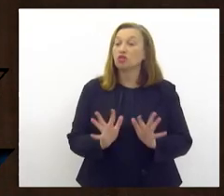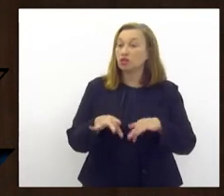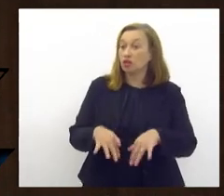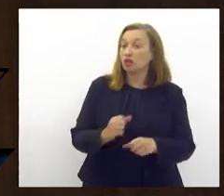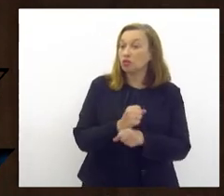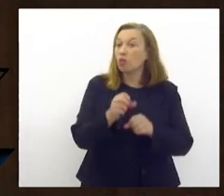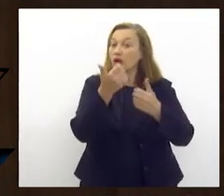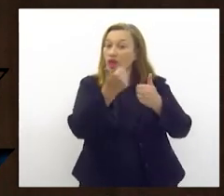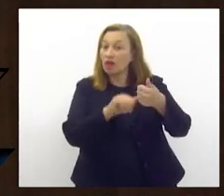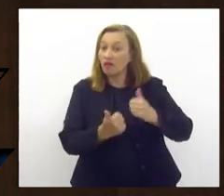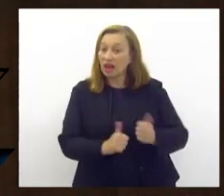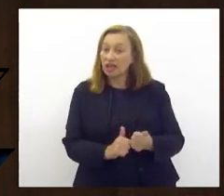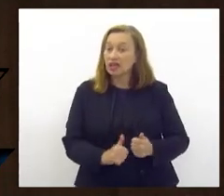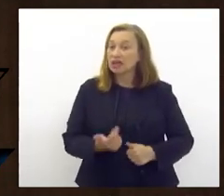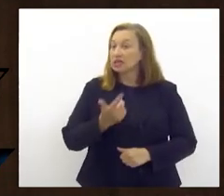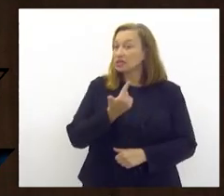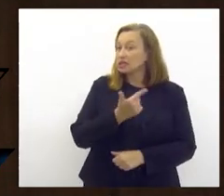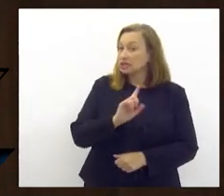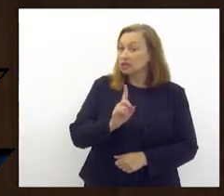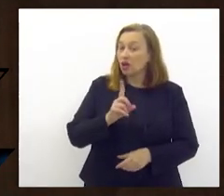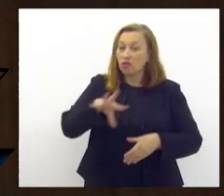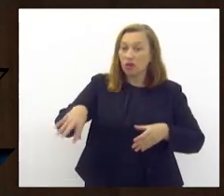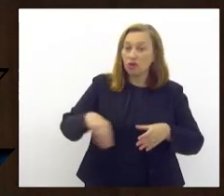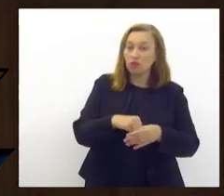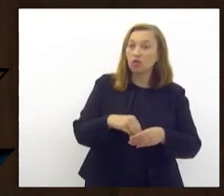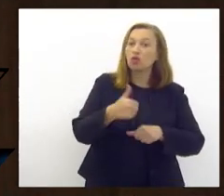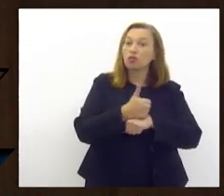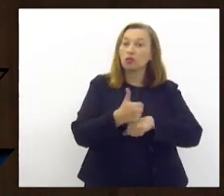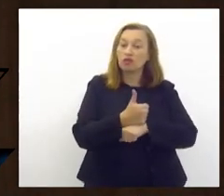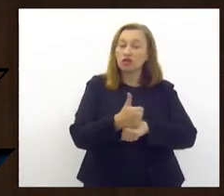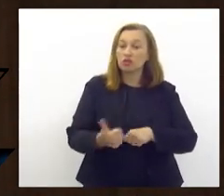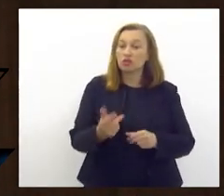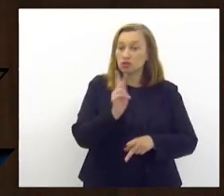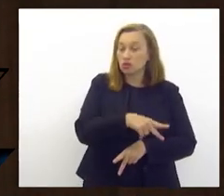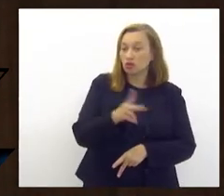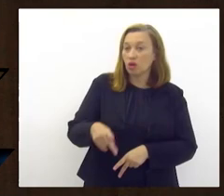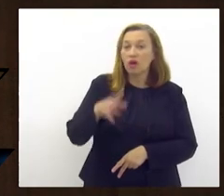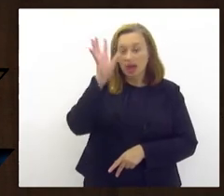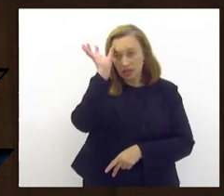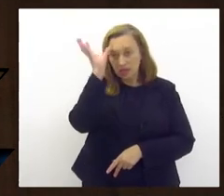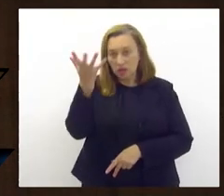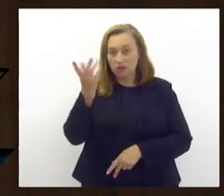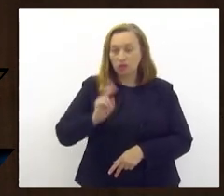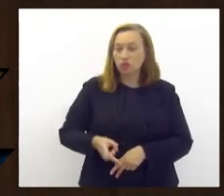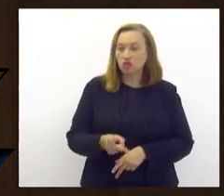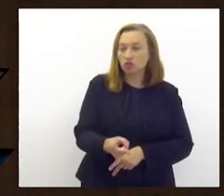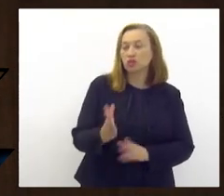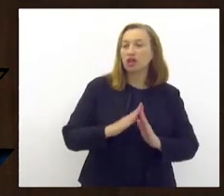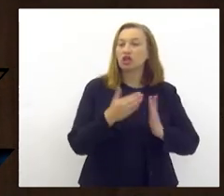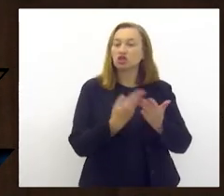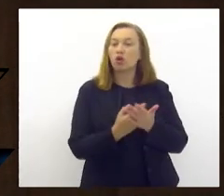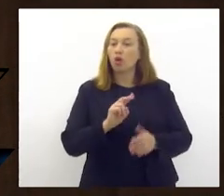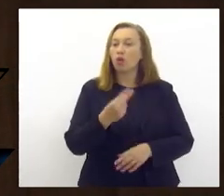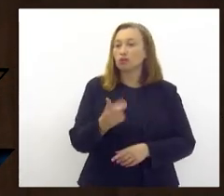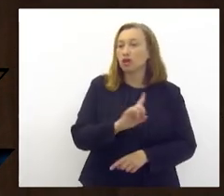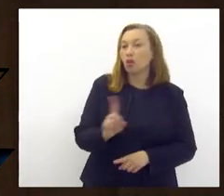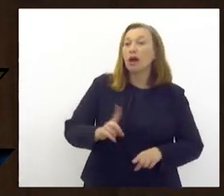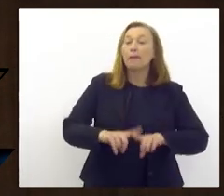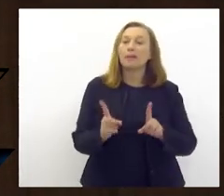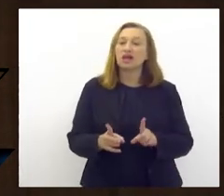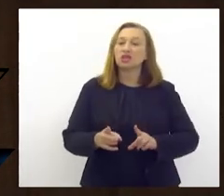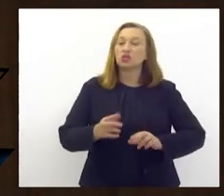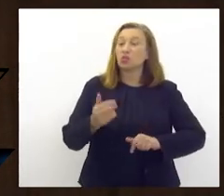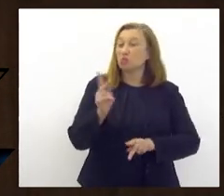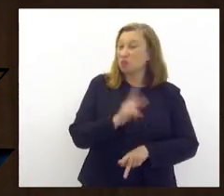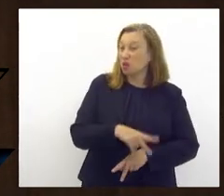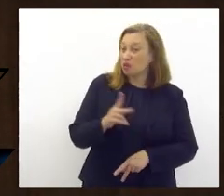ano avalia. Se não for manter, o professor resolve se vai ficar na escola ou não vai ficar. Agora, não dá para o professor